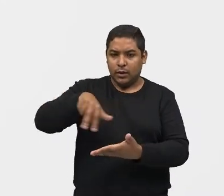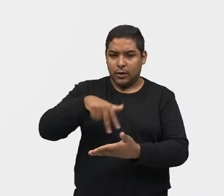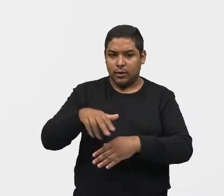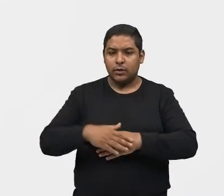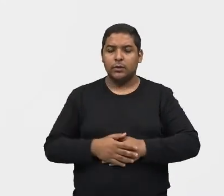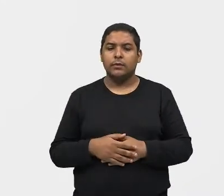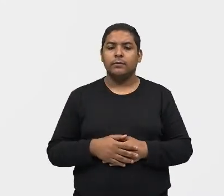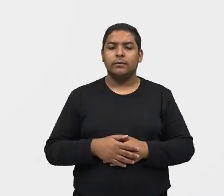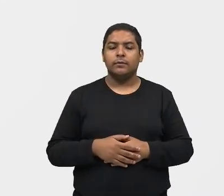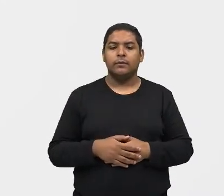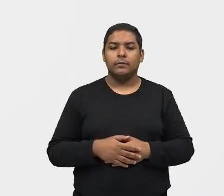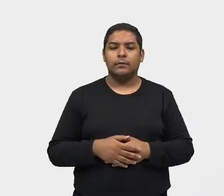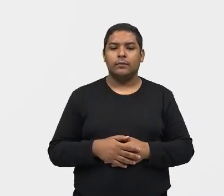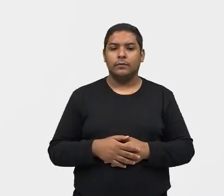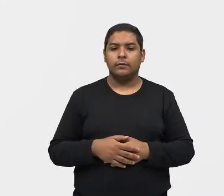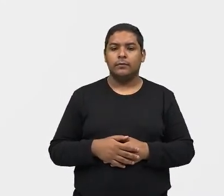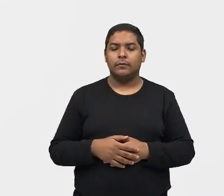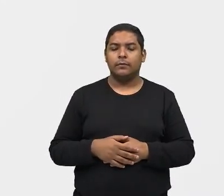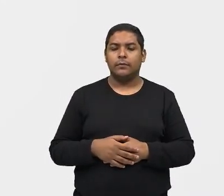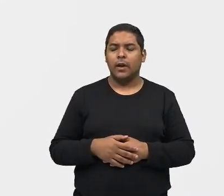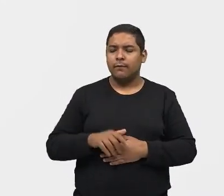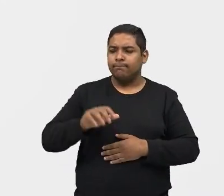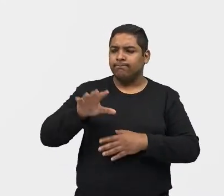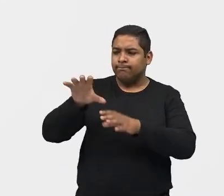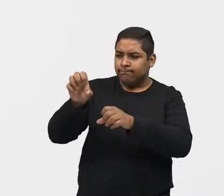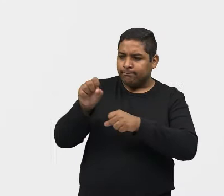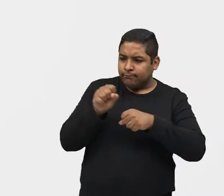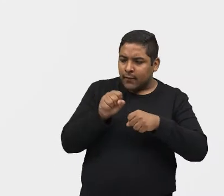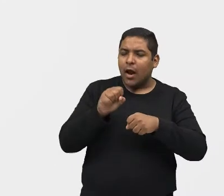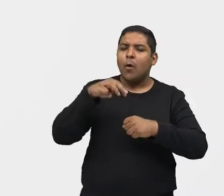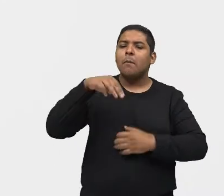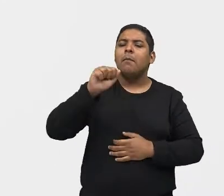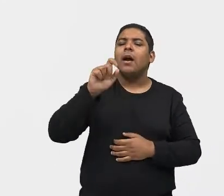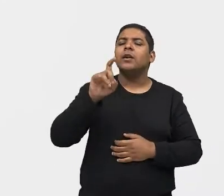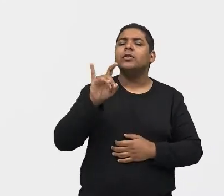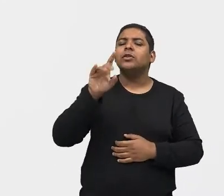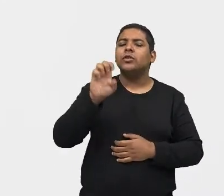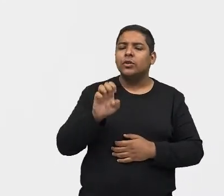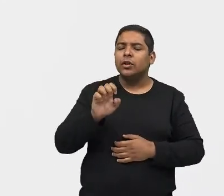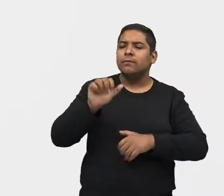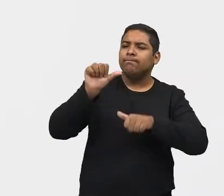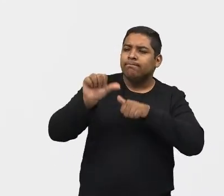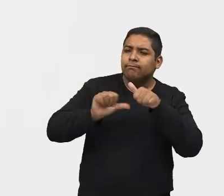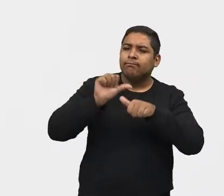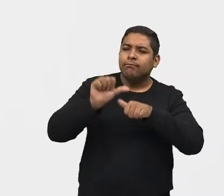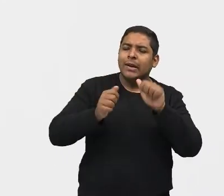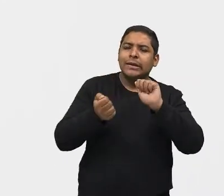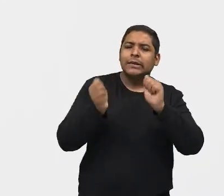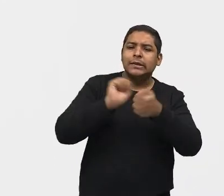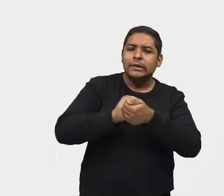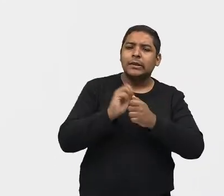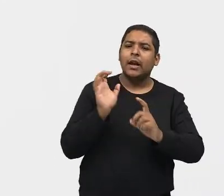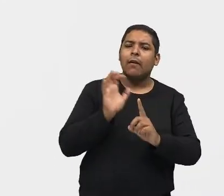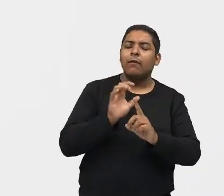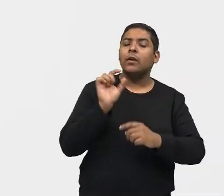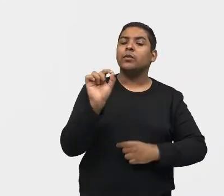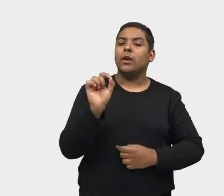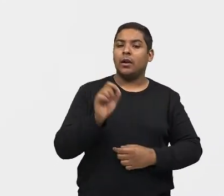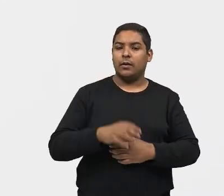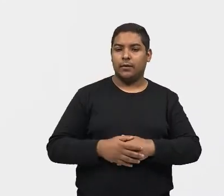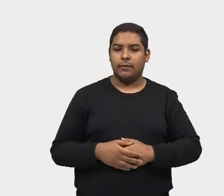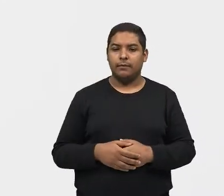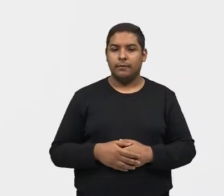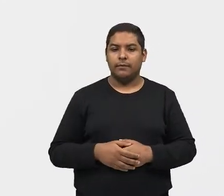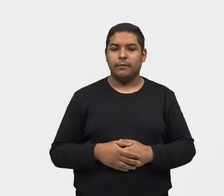pegar o machixe, que era tão proibido, tá? Foi dando uma outra roupagem, uma outra influência, e nasce o quê? Um novo